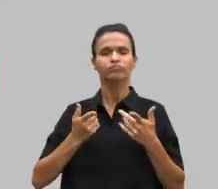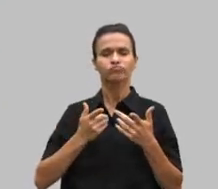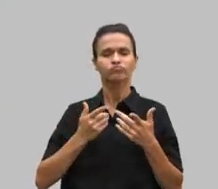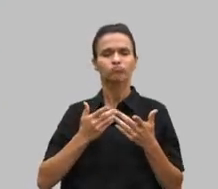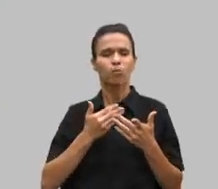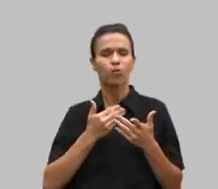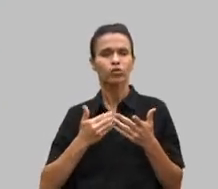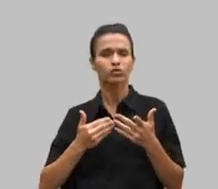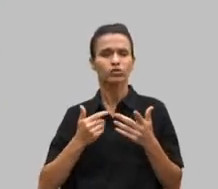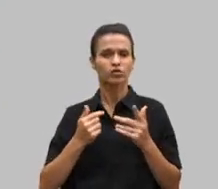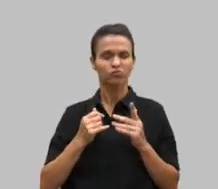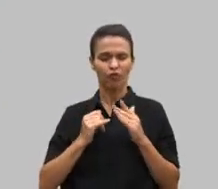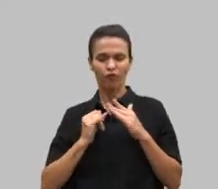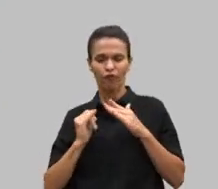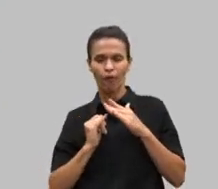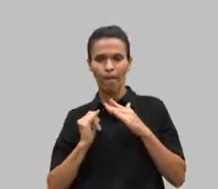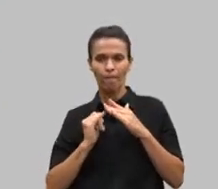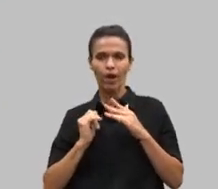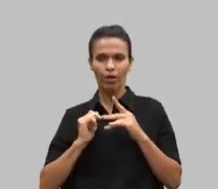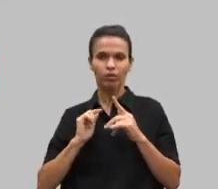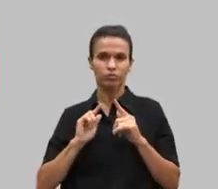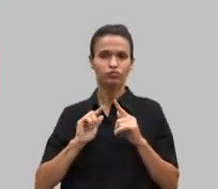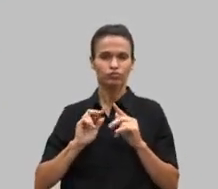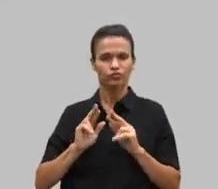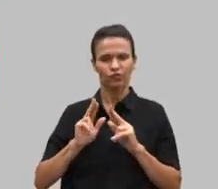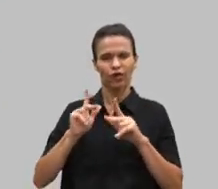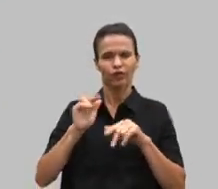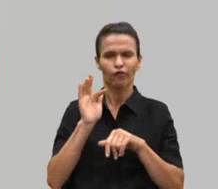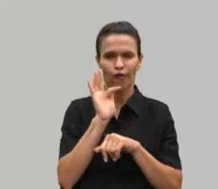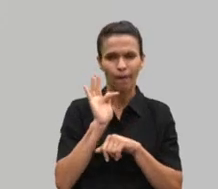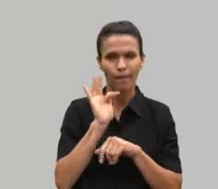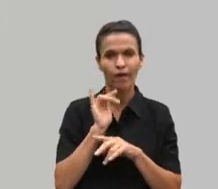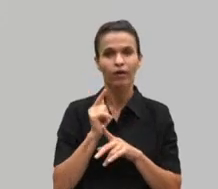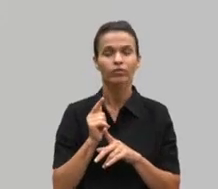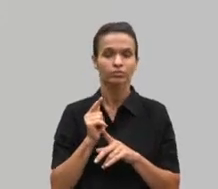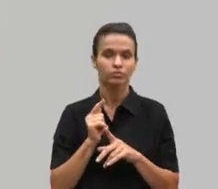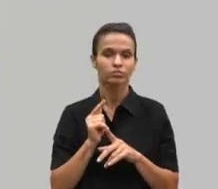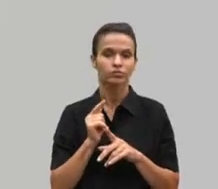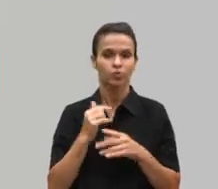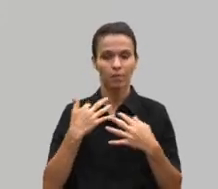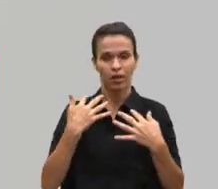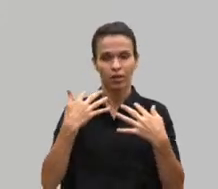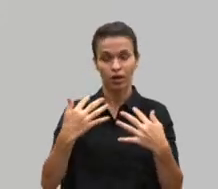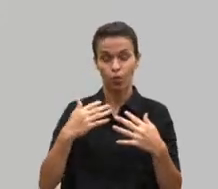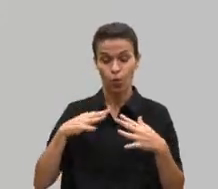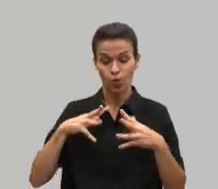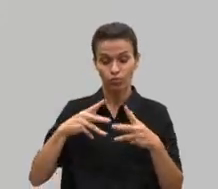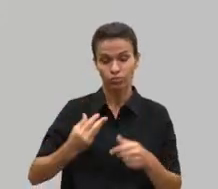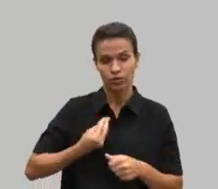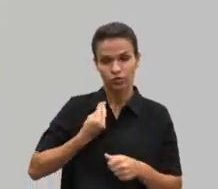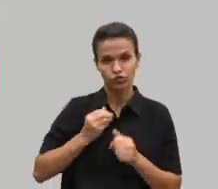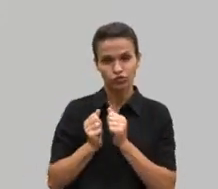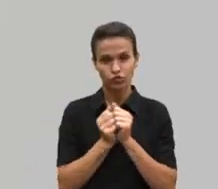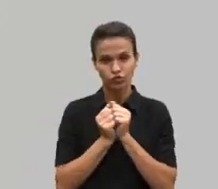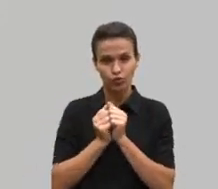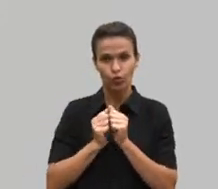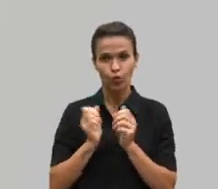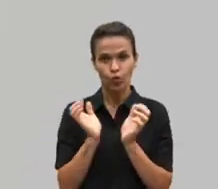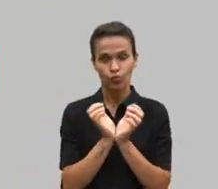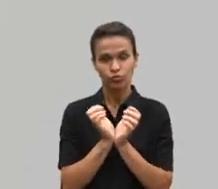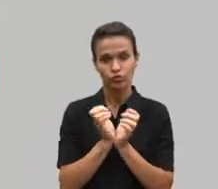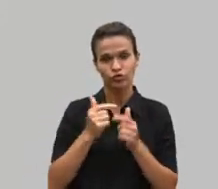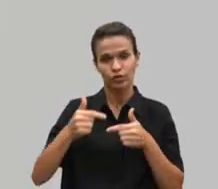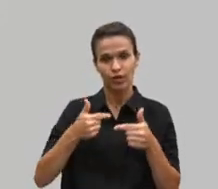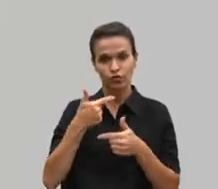desse de toda a formalidade dos grupos de trabalho da plenária então a todos que participaram junto comigo do grupo de trabalho 2 eu